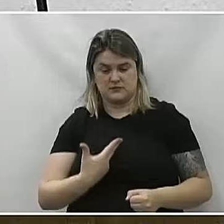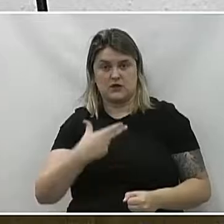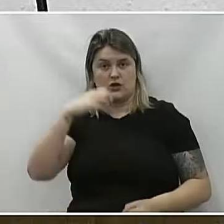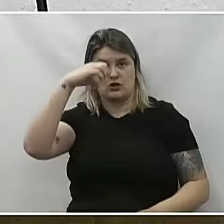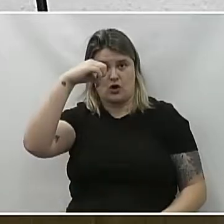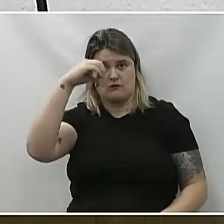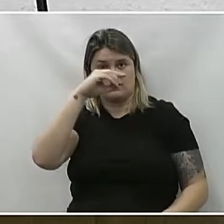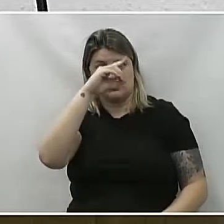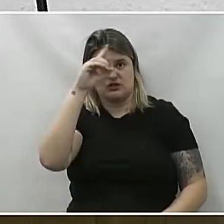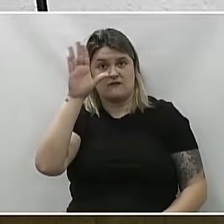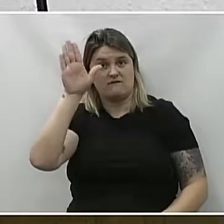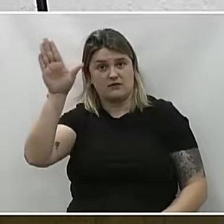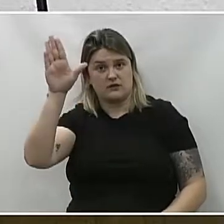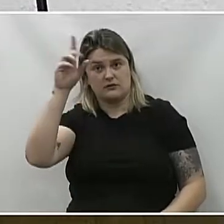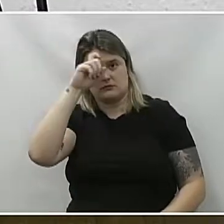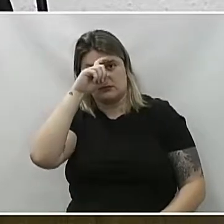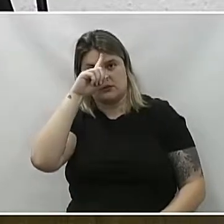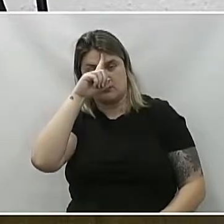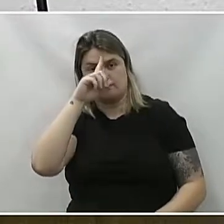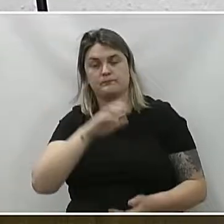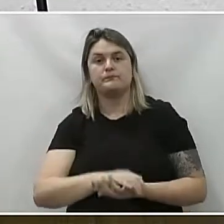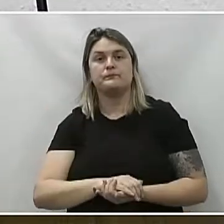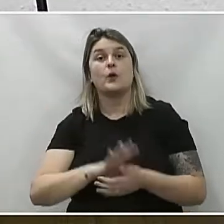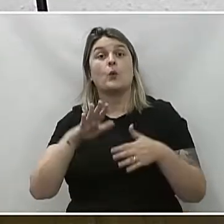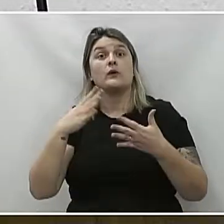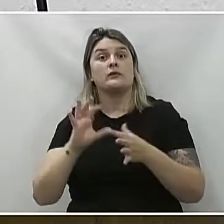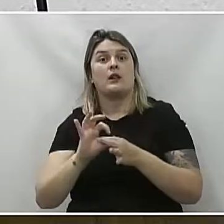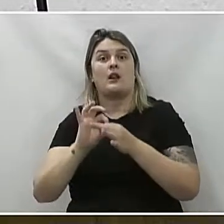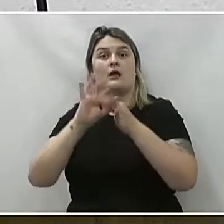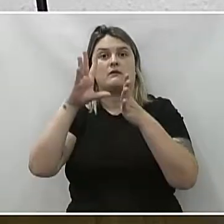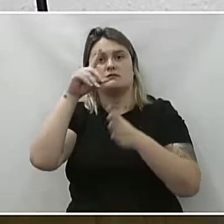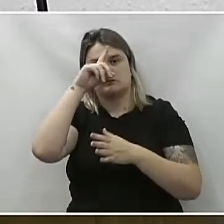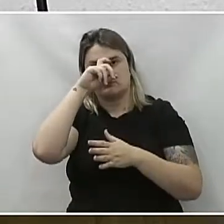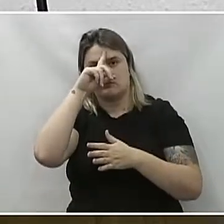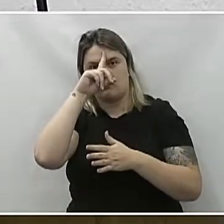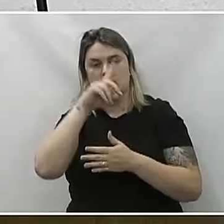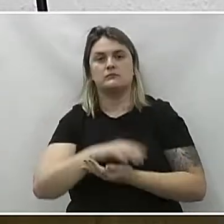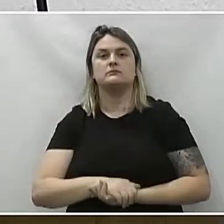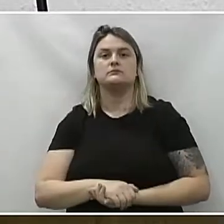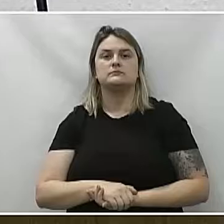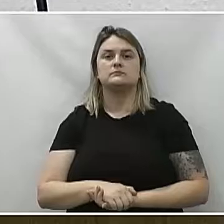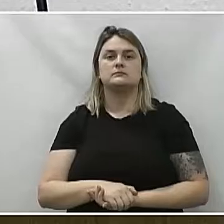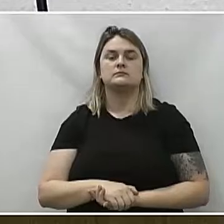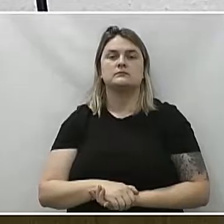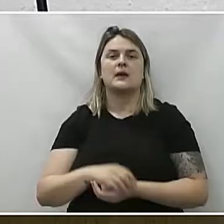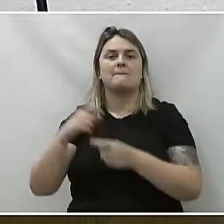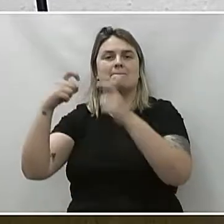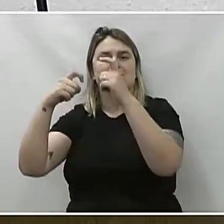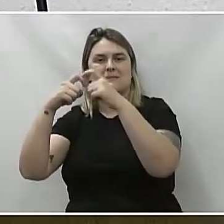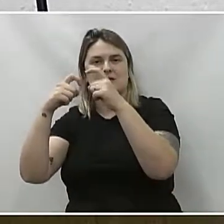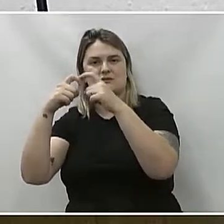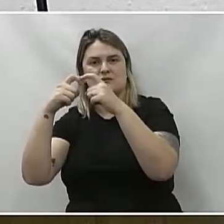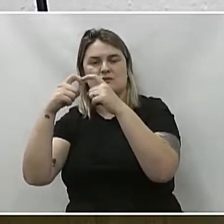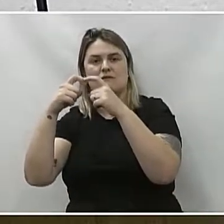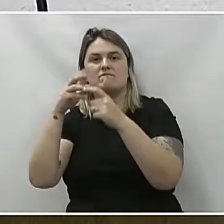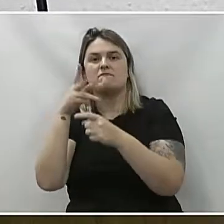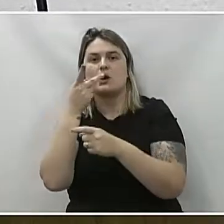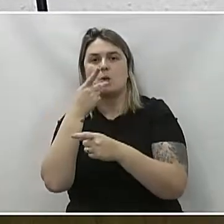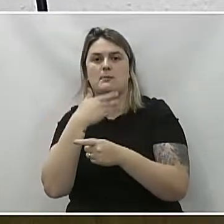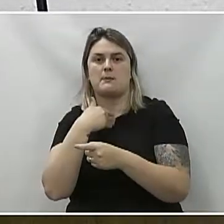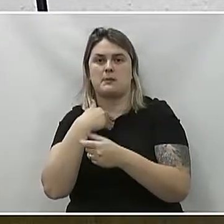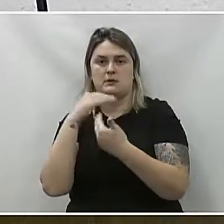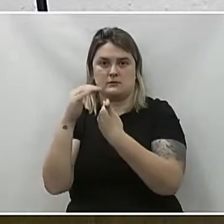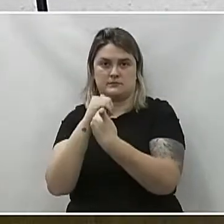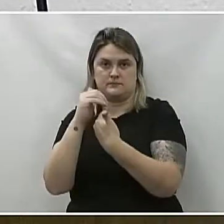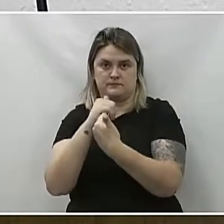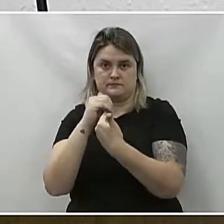9 dias no hospital. Quando ele foi ter alta do hospital, o médico do lado do hospital me deu a seguinte